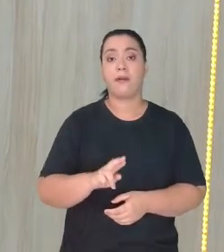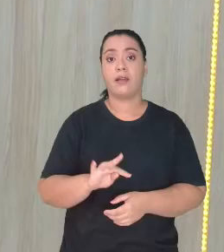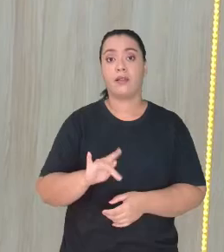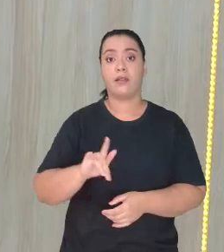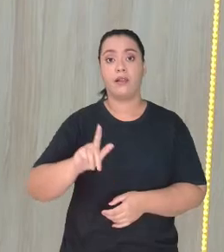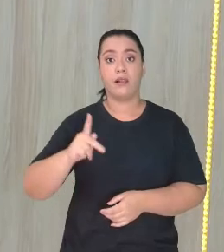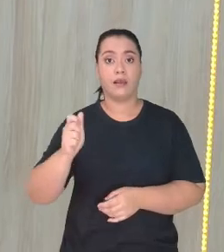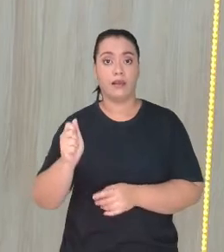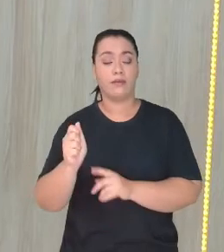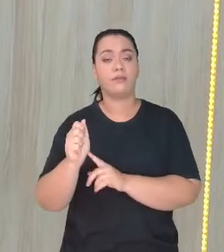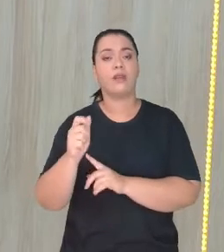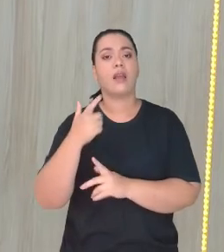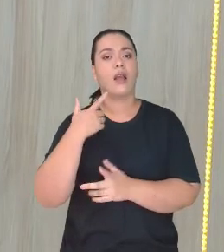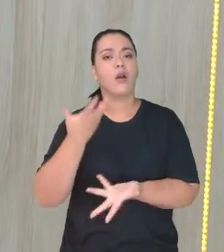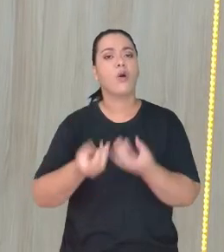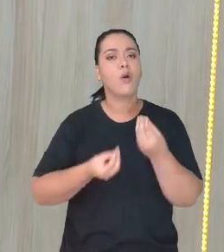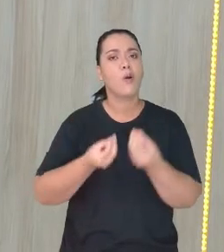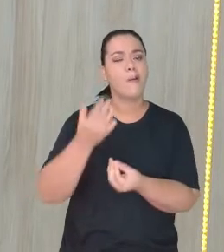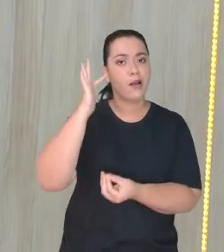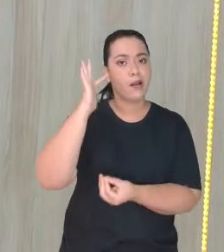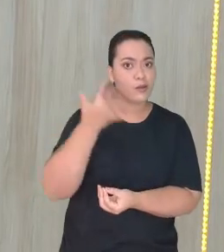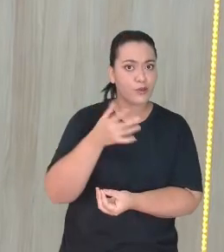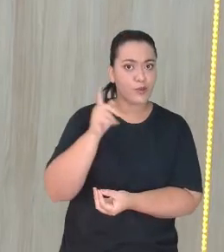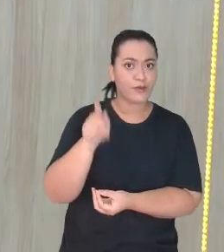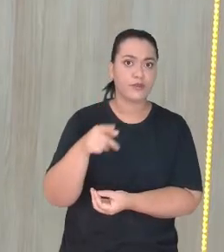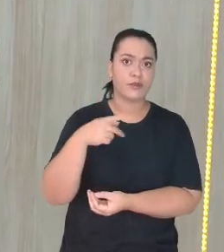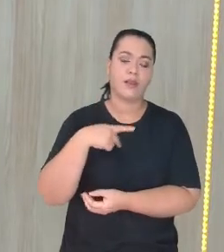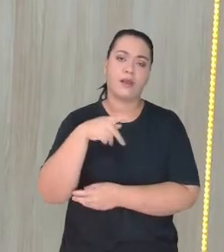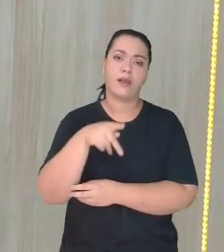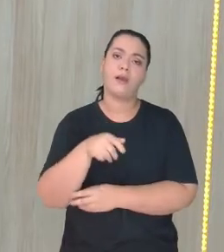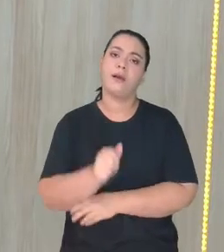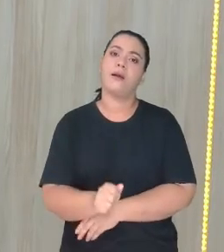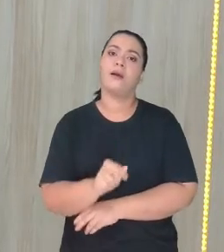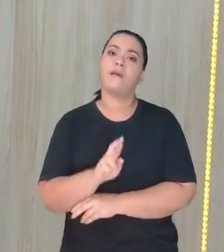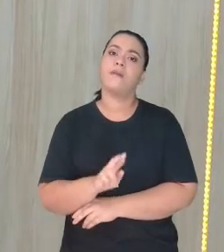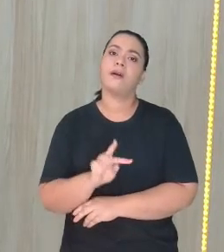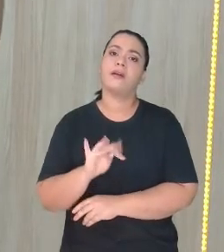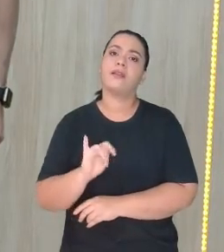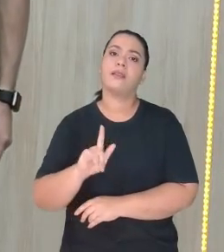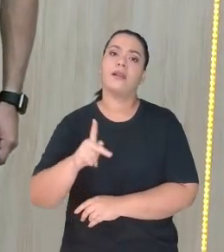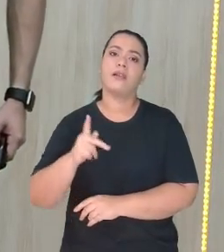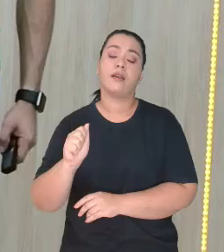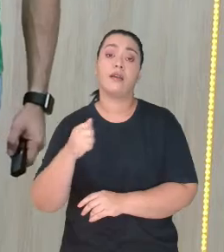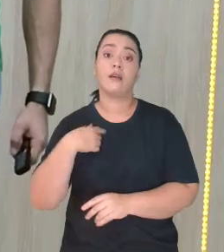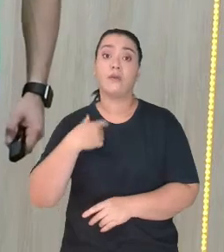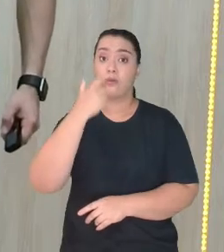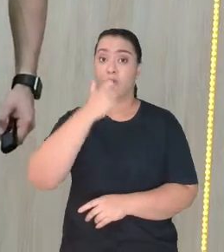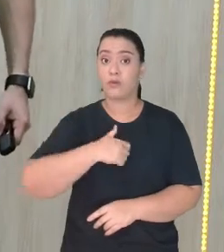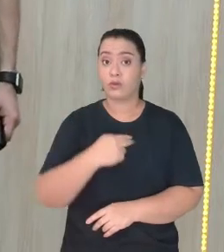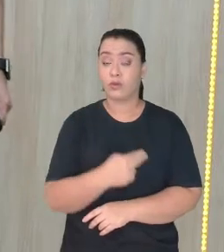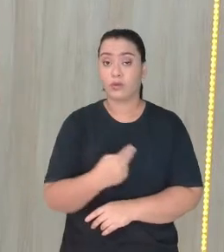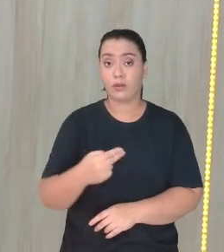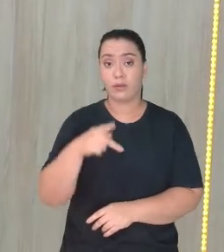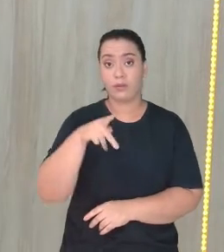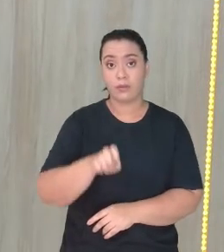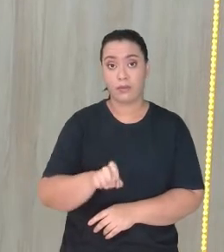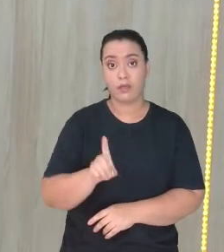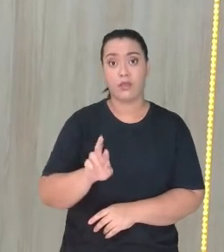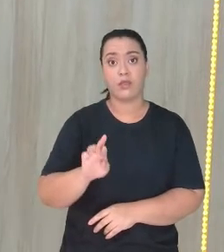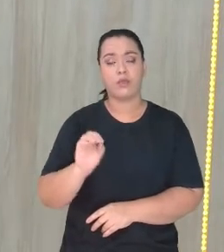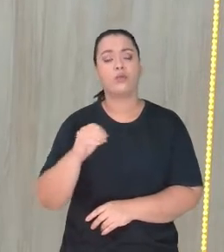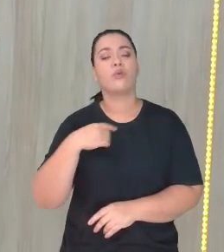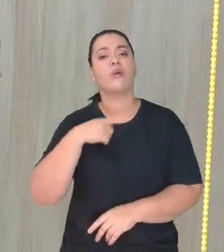ideia aí da resolução de problemas envolvendo partilhas. Como você sabe, eu me chamo Pedro Vitor, sou seu professor